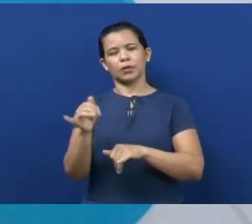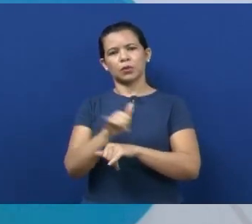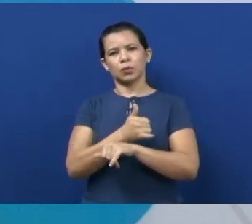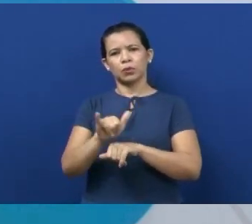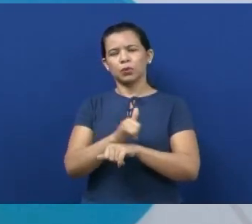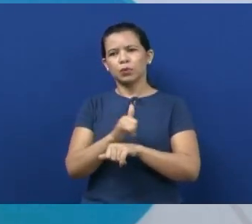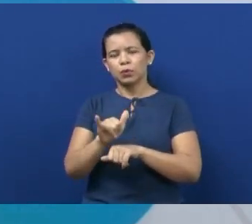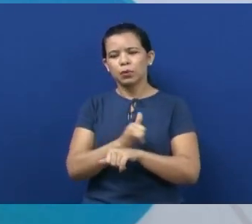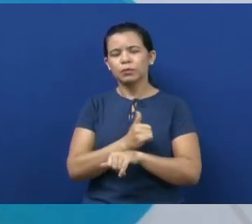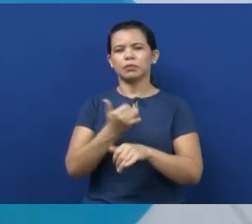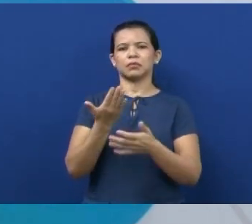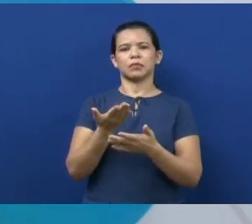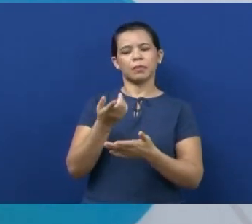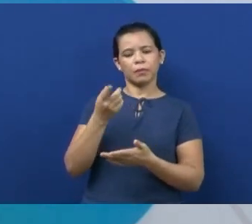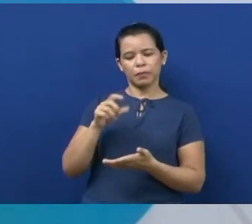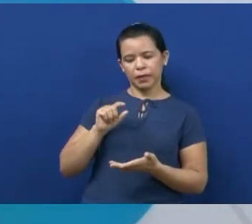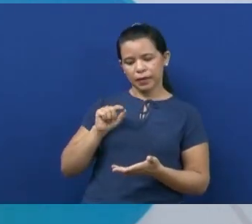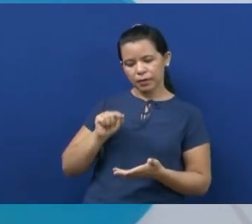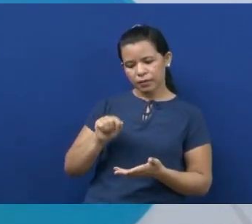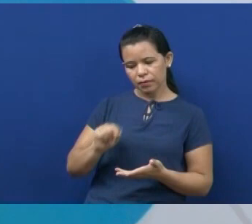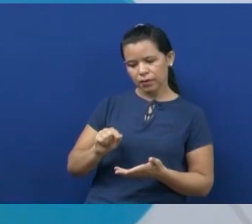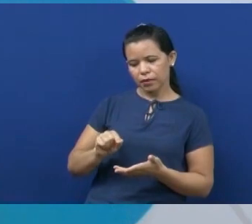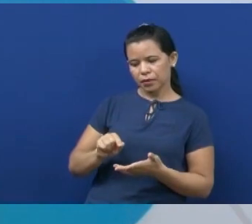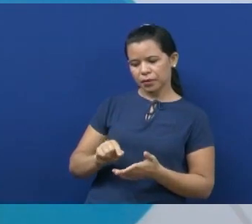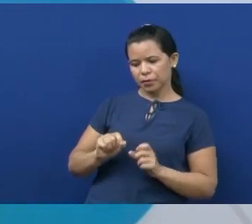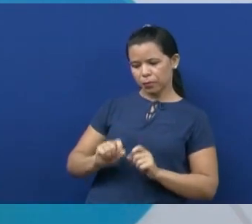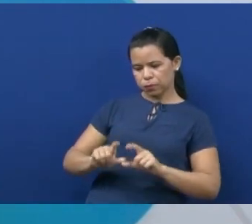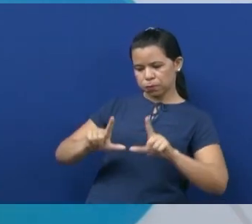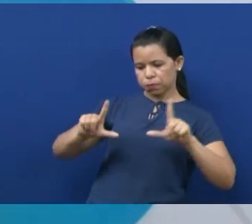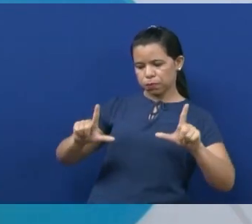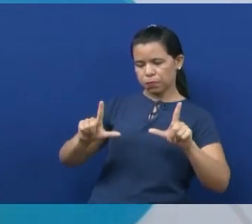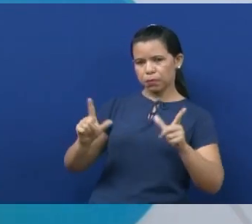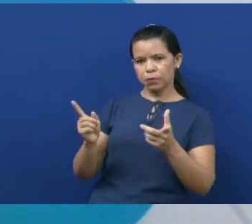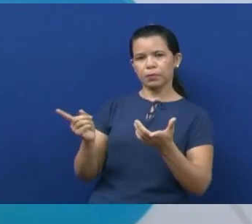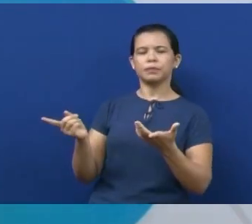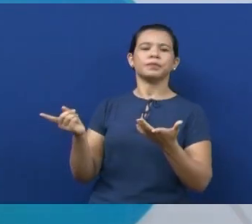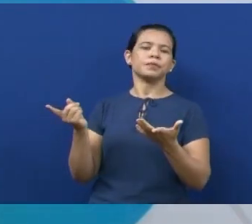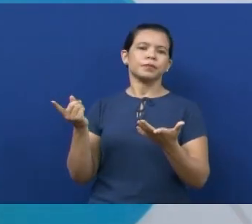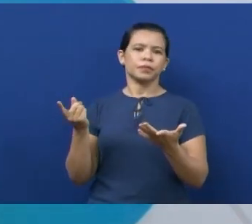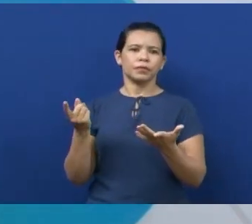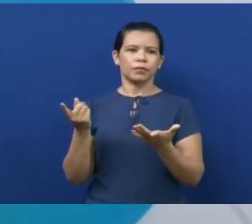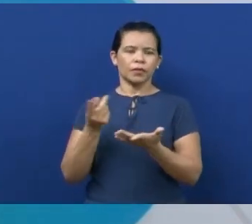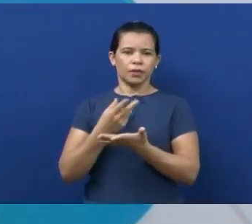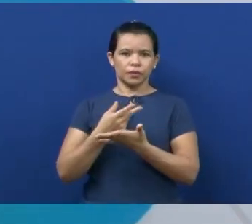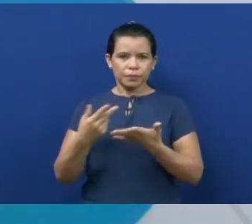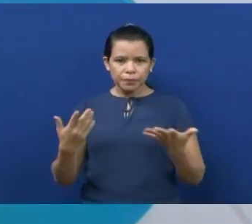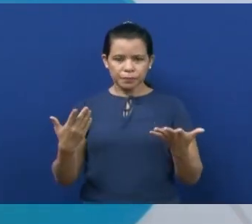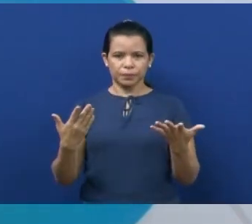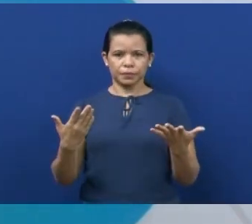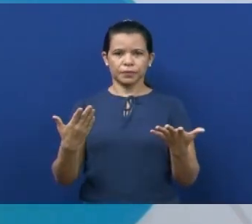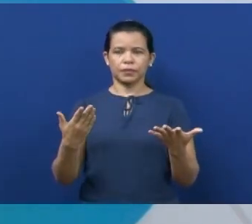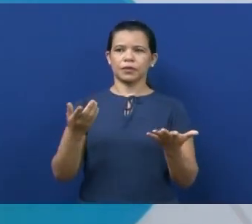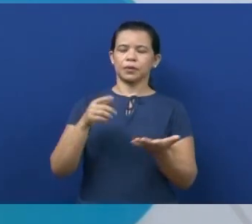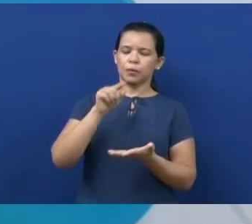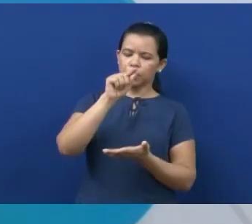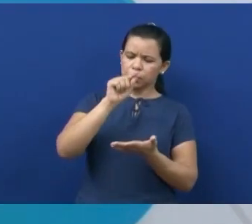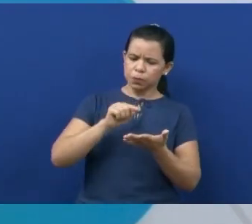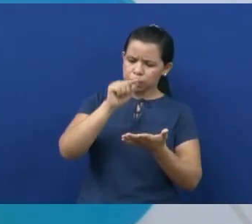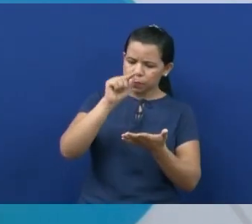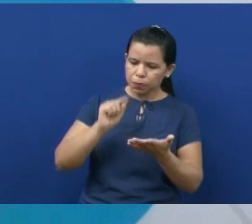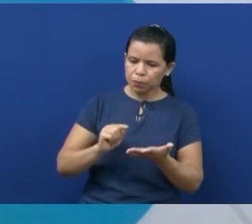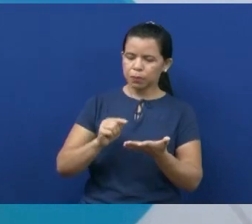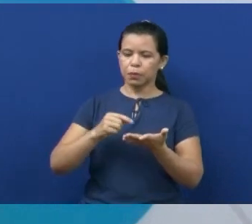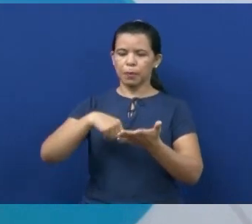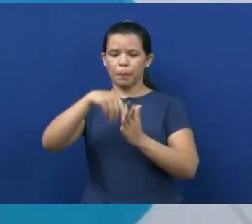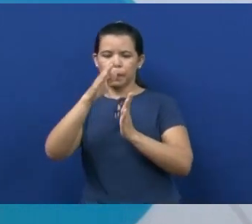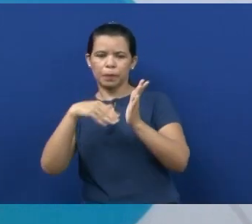possam acompanhar atividades que podem estar sendo realizadas utilizando a técnica do pontilhismo, da pintura livre,